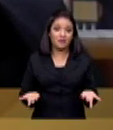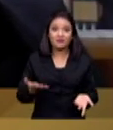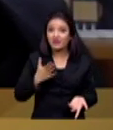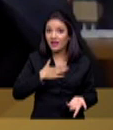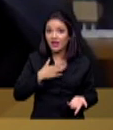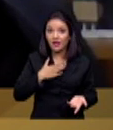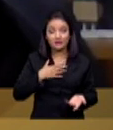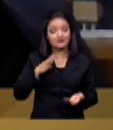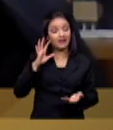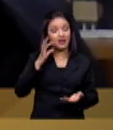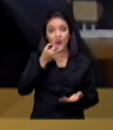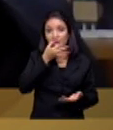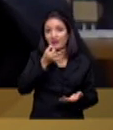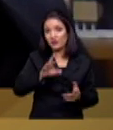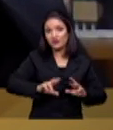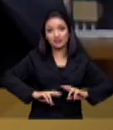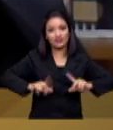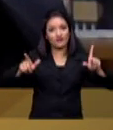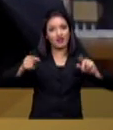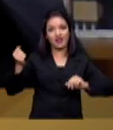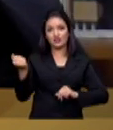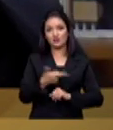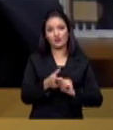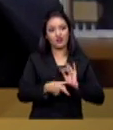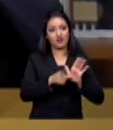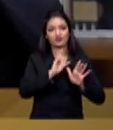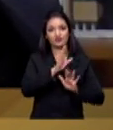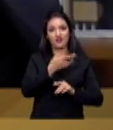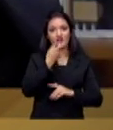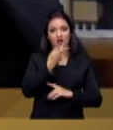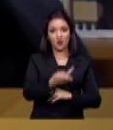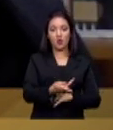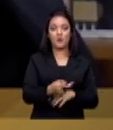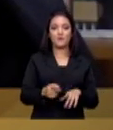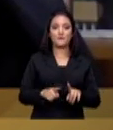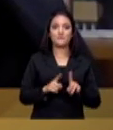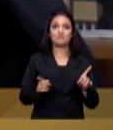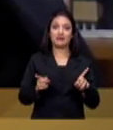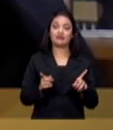aqui, embora eu pense que Conselho Federal da Ordem